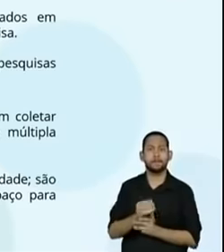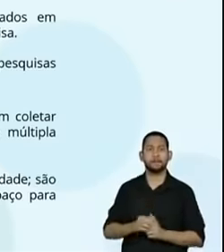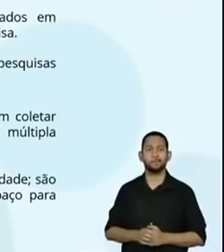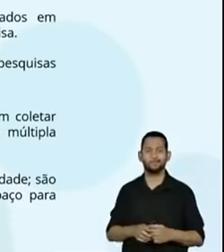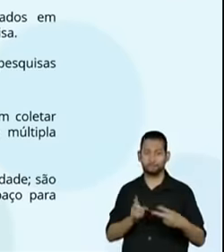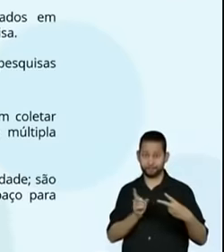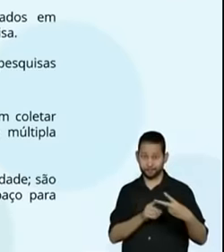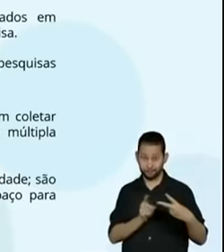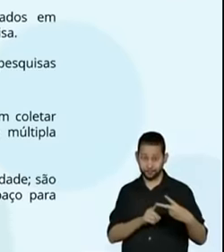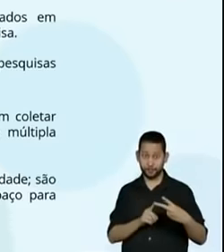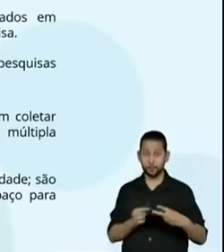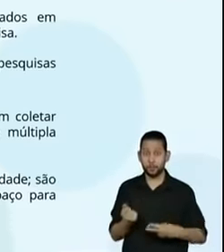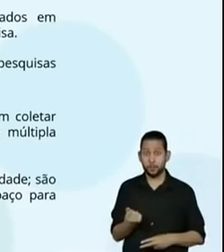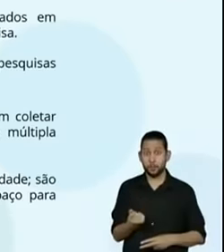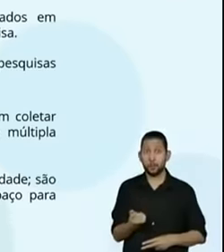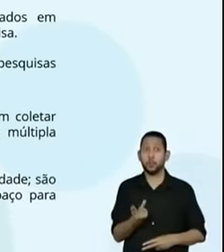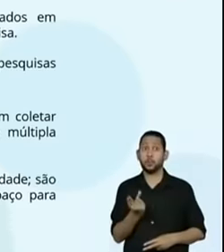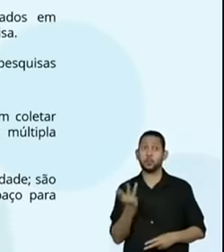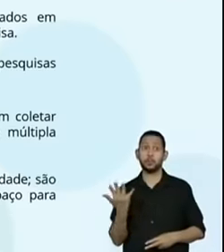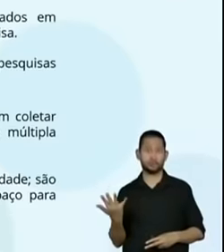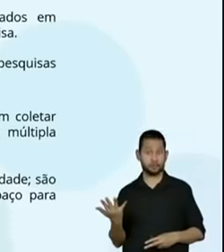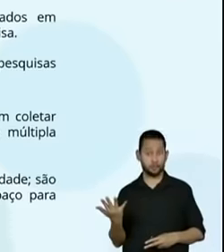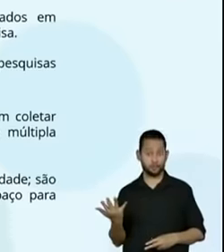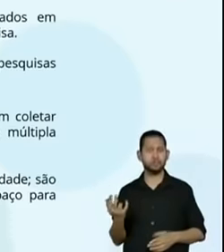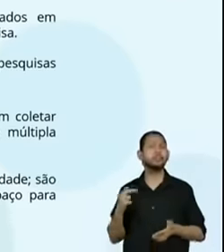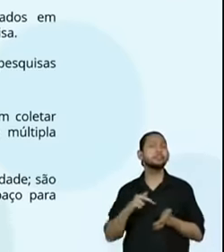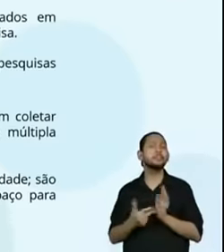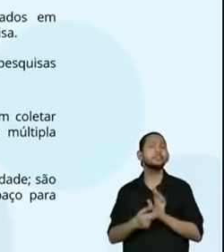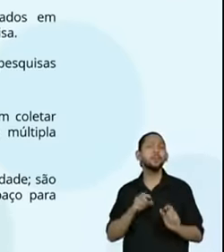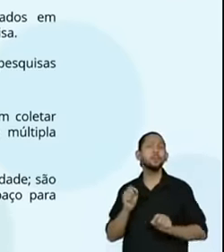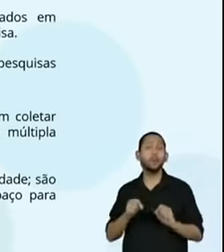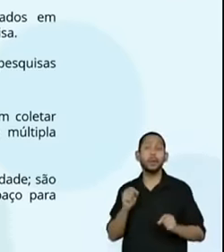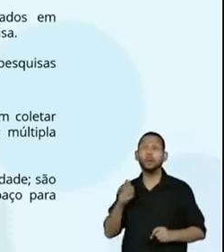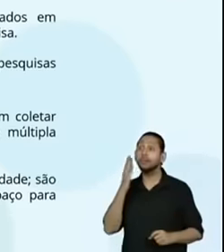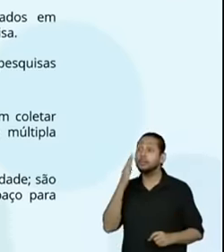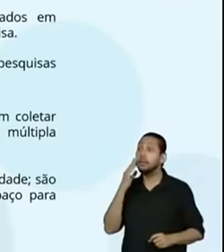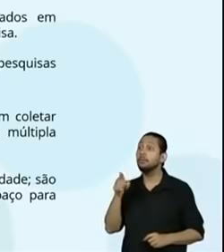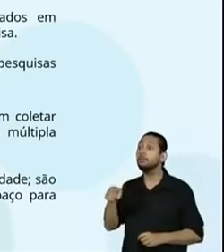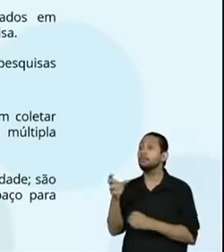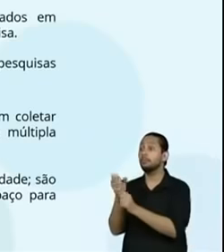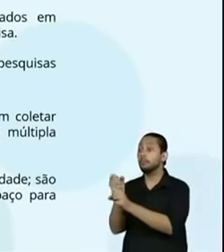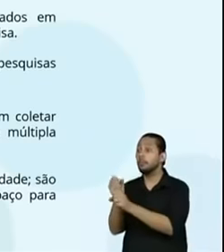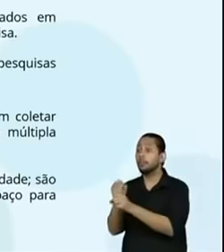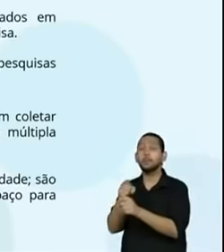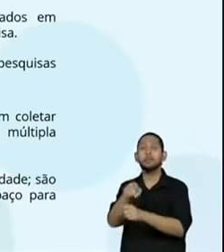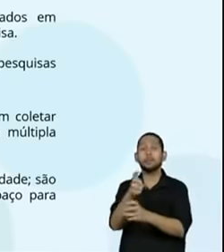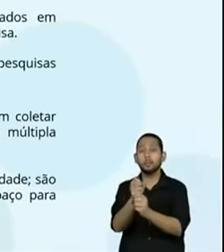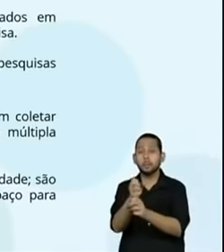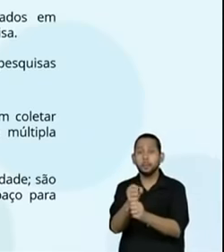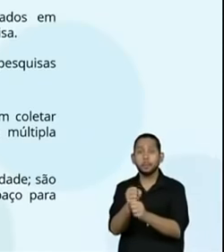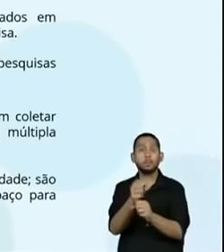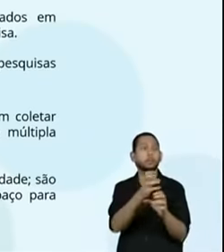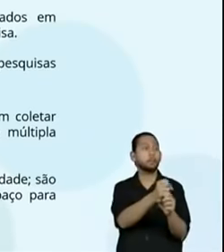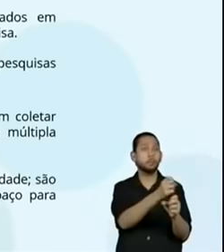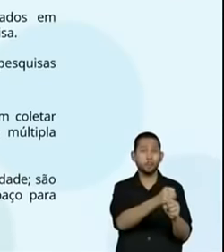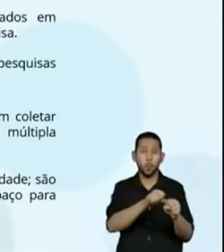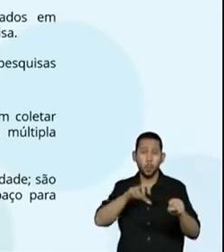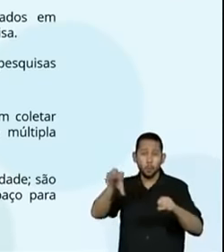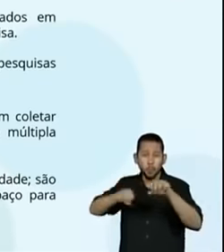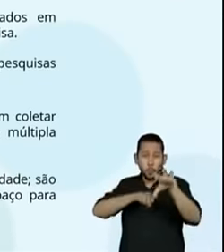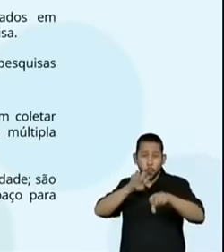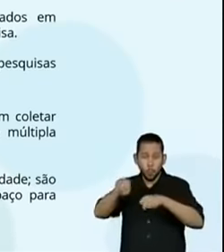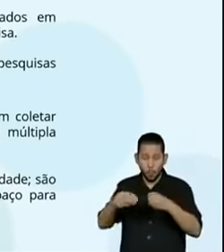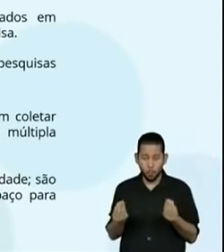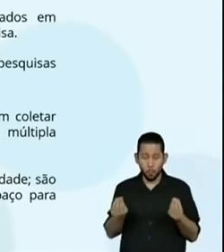pesquisa quantitativa, que ela é um método que foca em coletar informações quantificáveis e